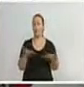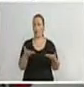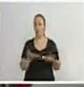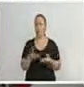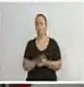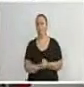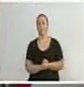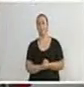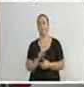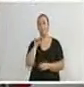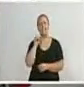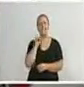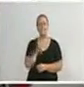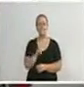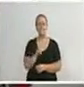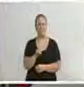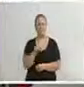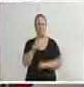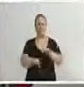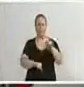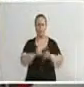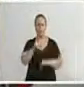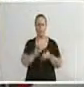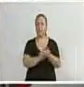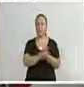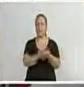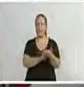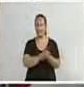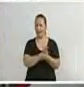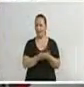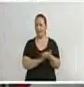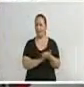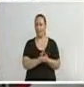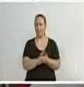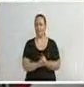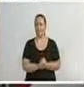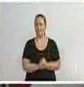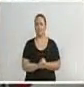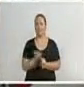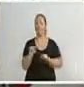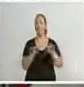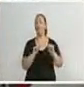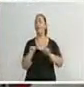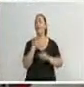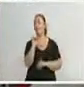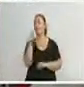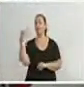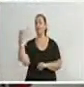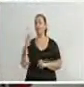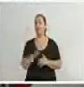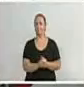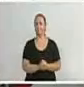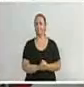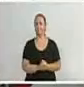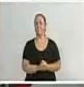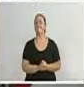se a situação atual não for modificada, melhor dizendo, vem daí que se a situação atual não for modificada, logo,